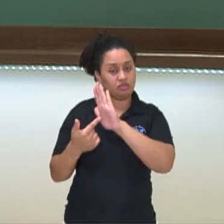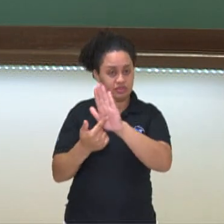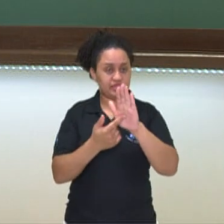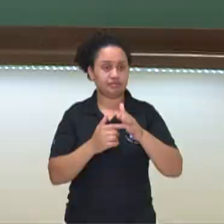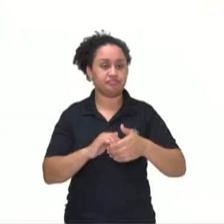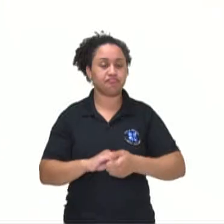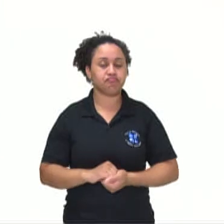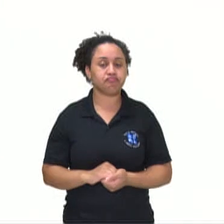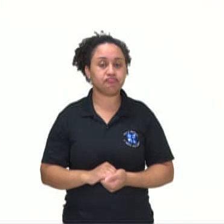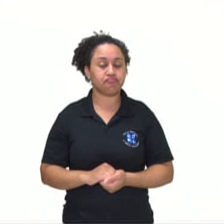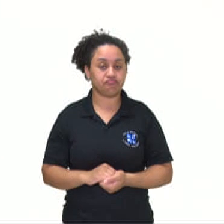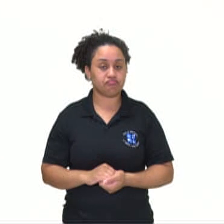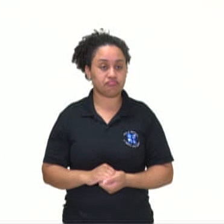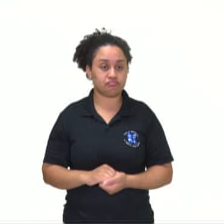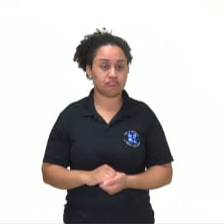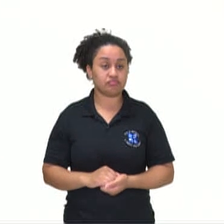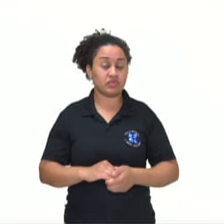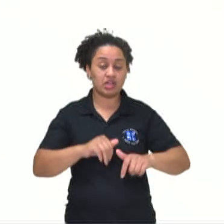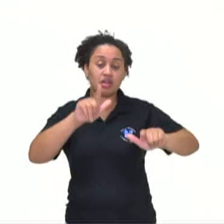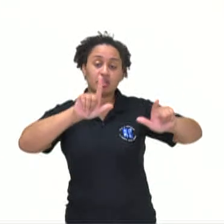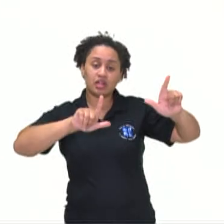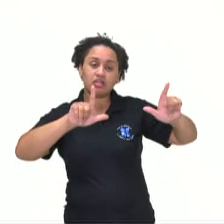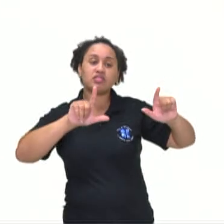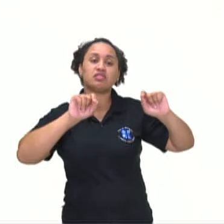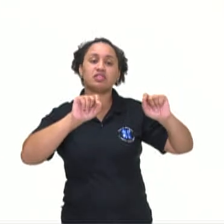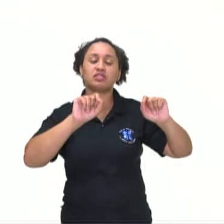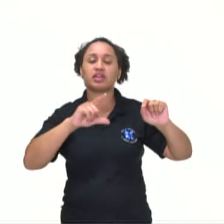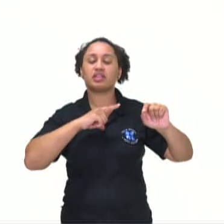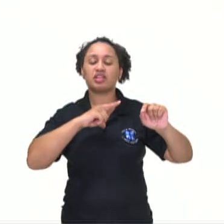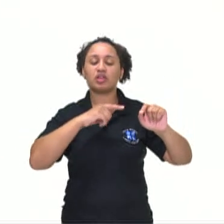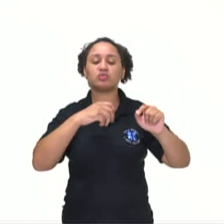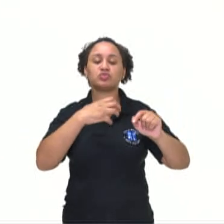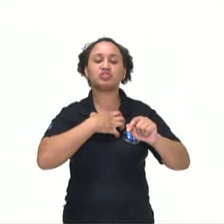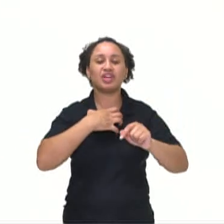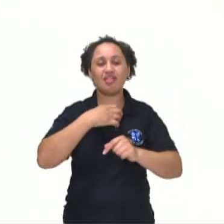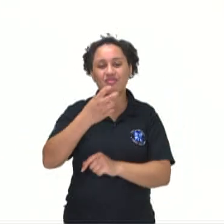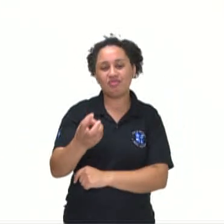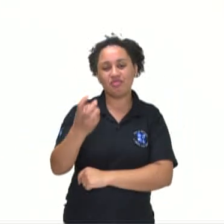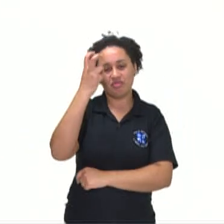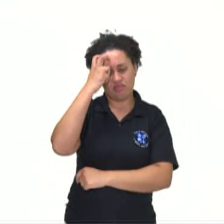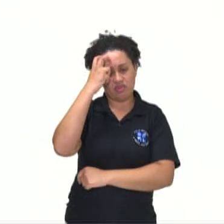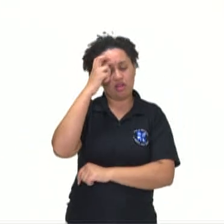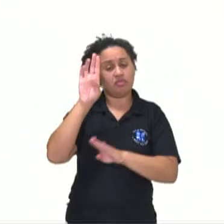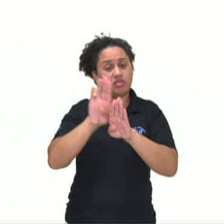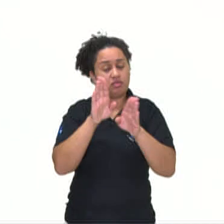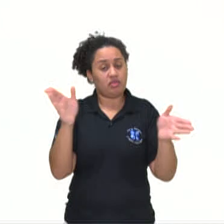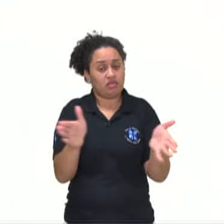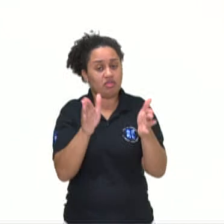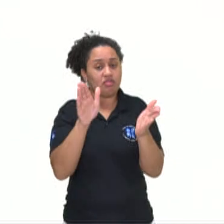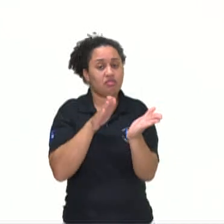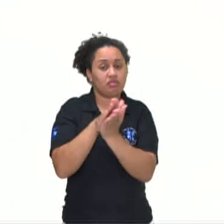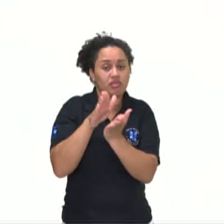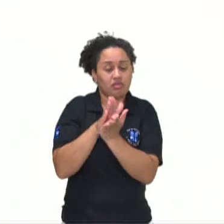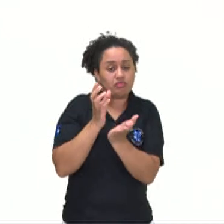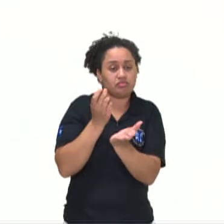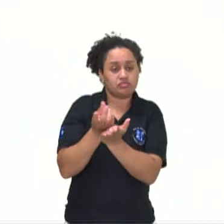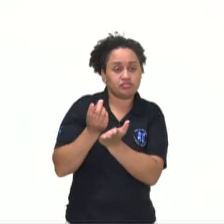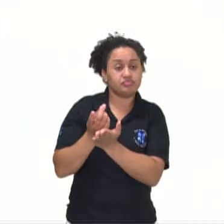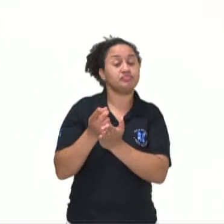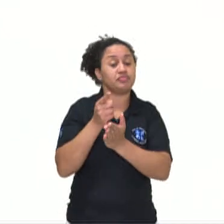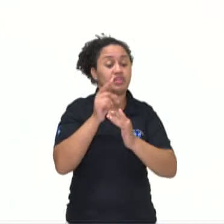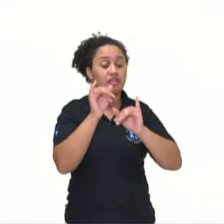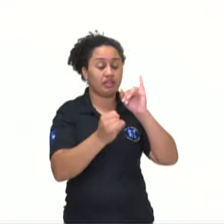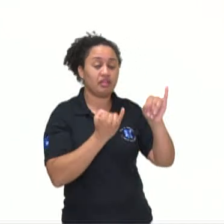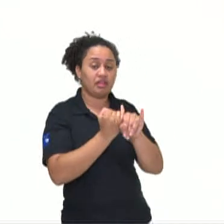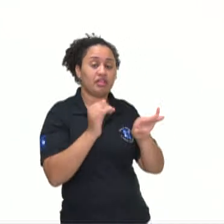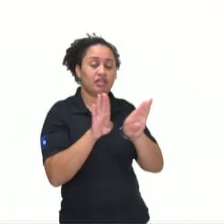aí, ó. Televisão, que leva um modelo cultural e também incentiva o consumismo. A internet, que também tem um